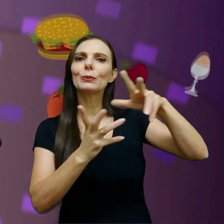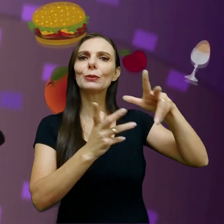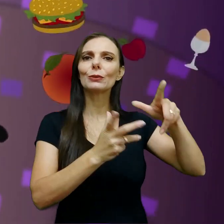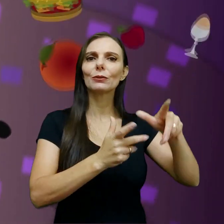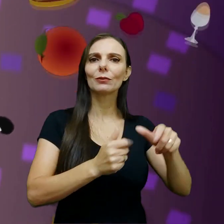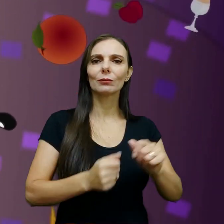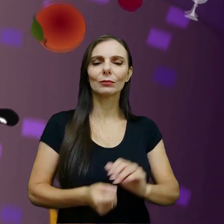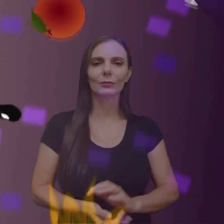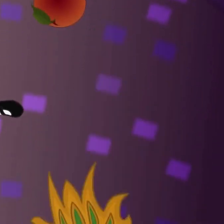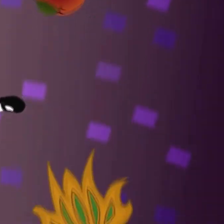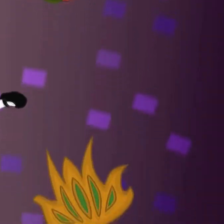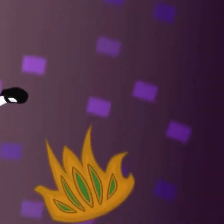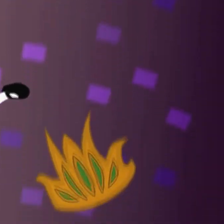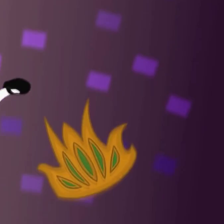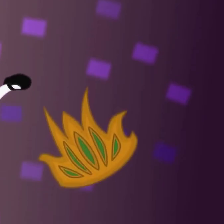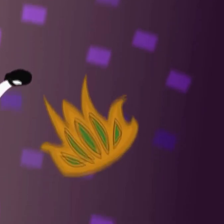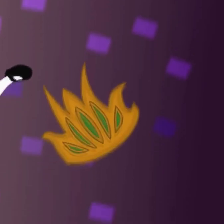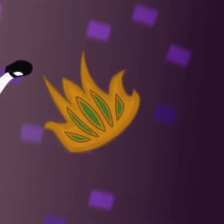a volta ao mundo.